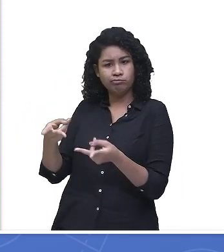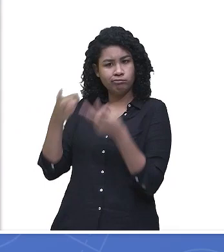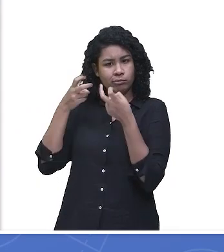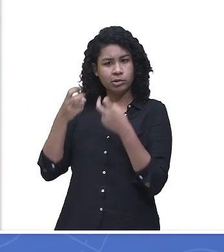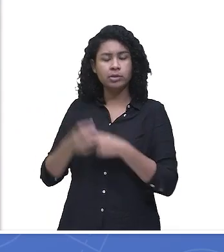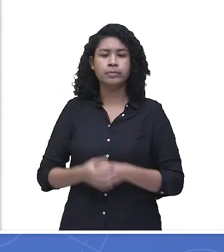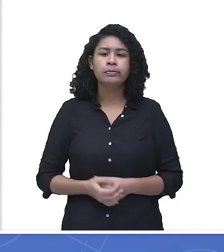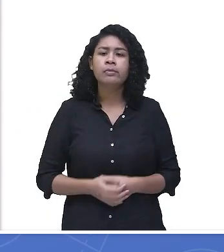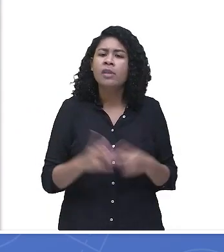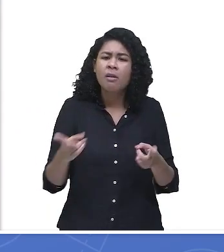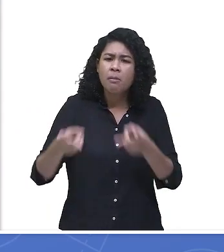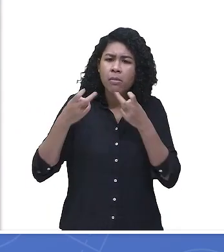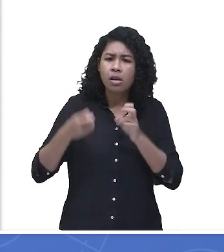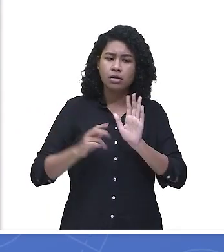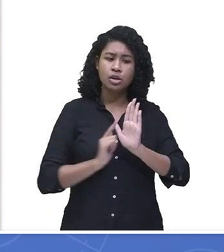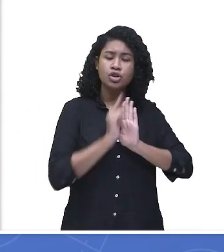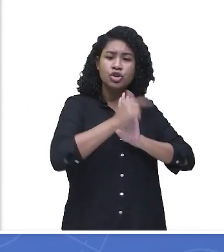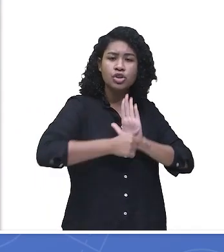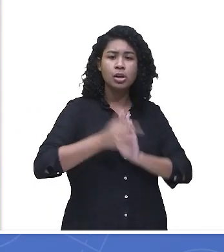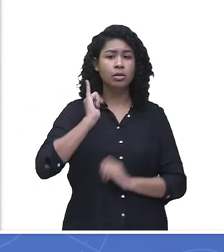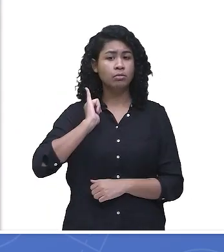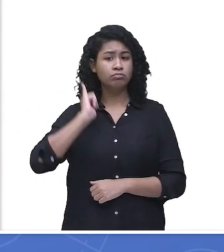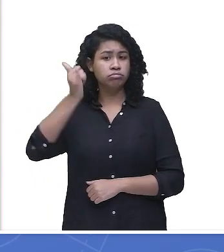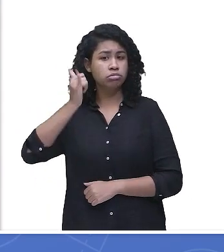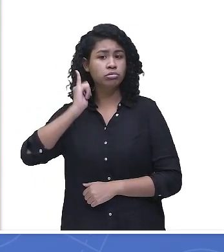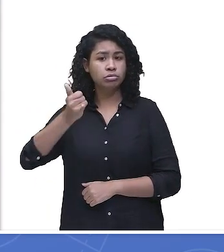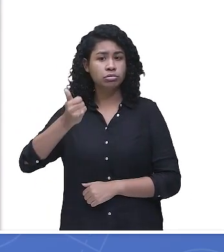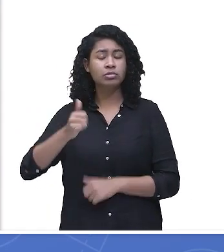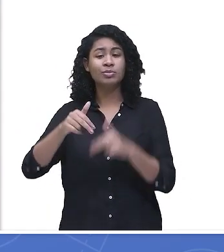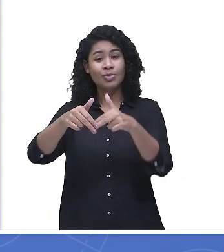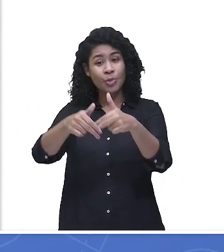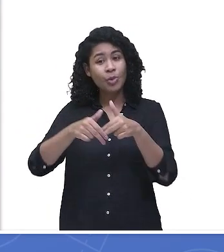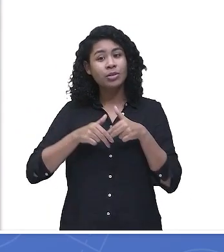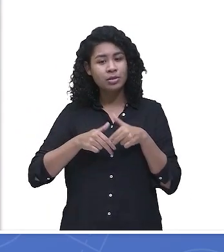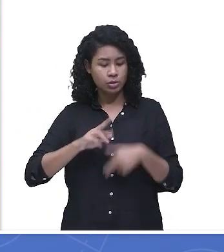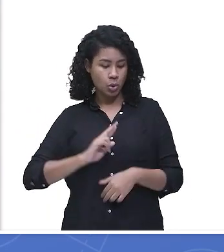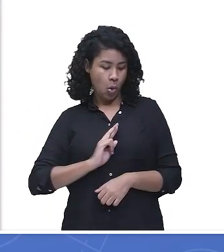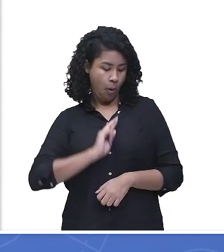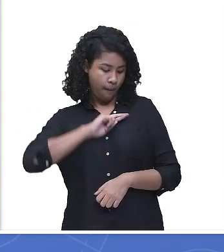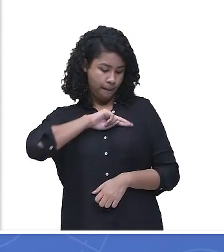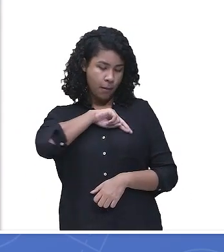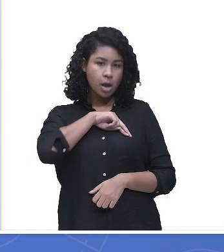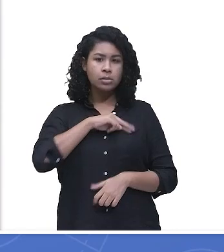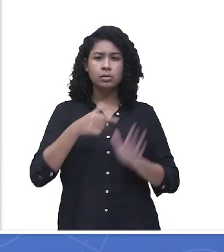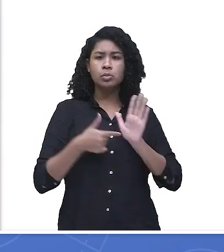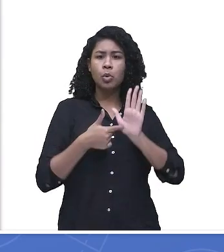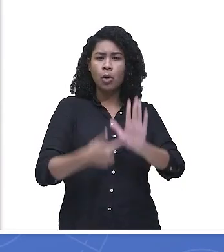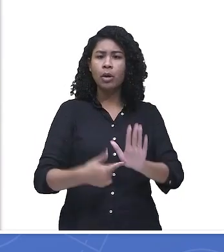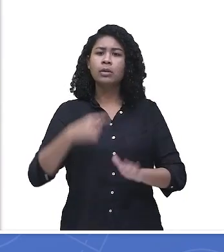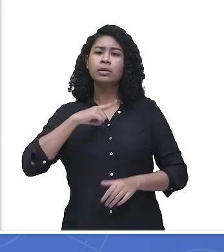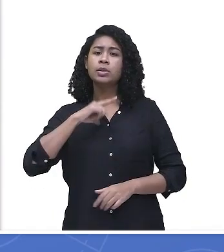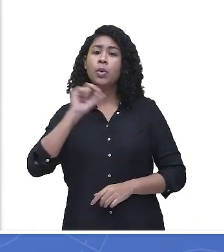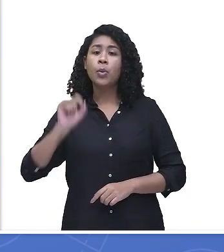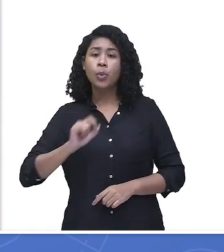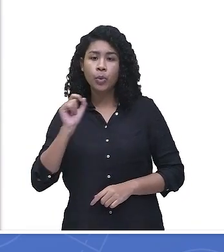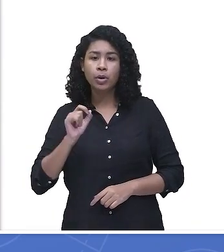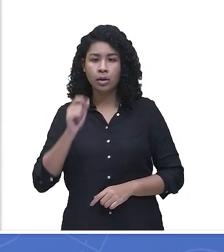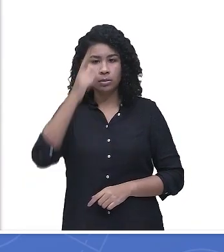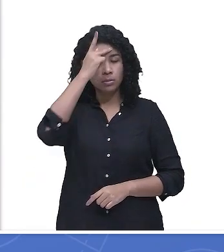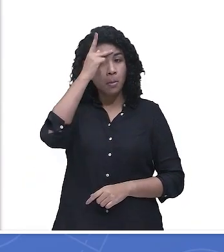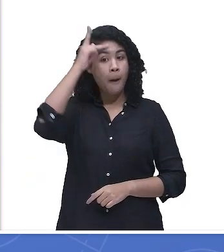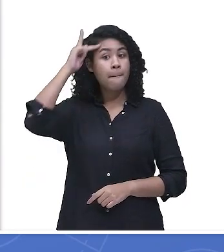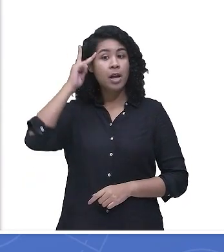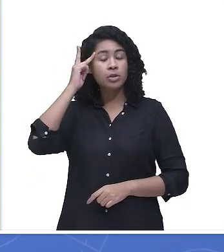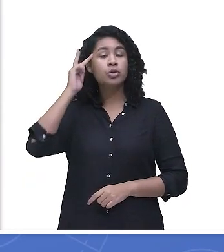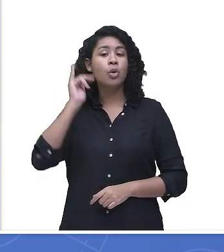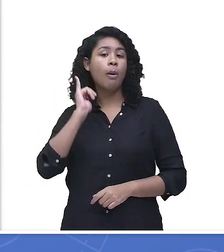gênero narrativo. Então, por ser um gênero narrativo, um romance, ele vai apresentar um narrador, aquele que conta